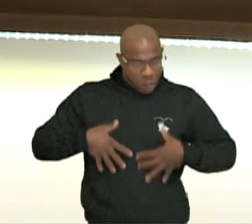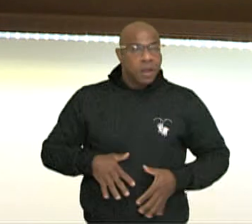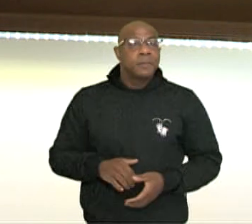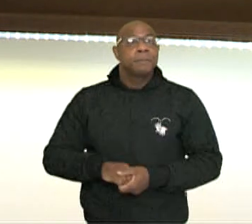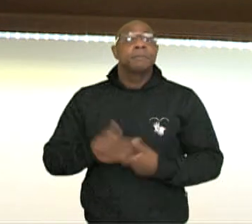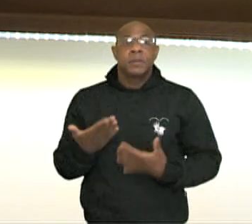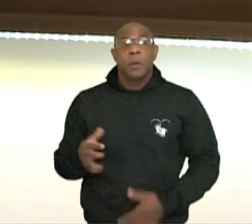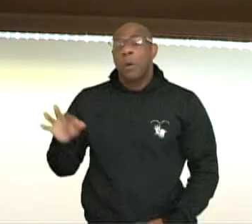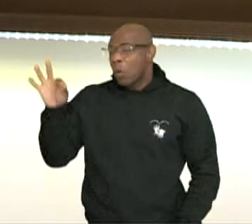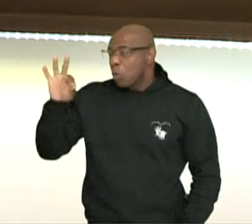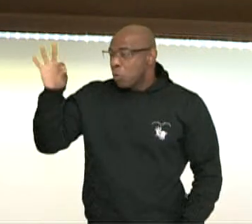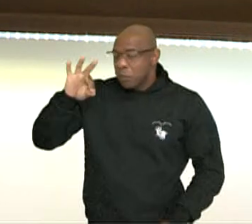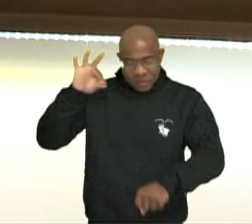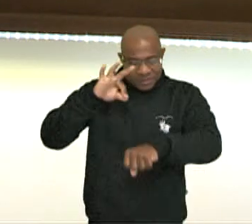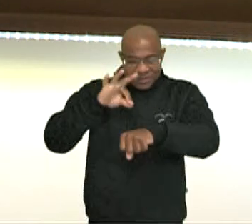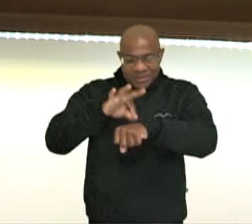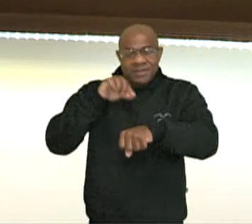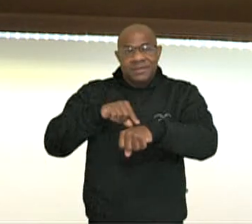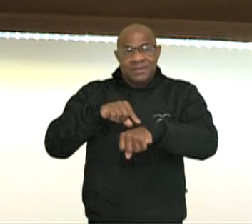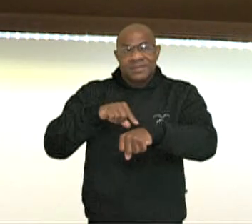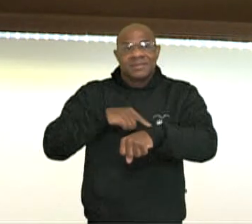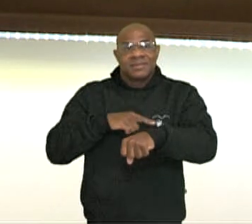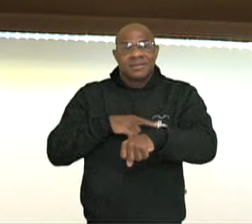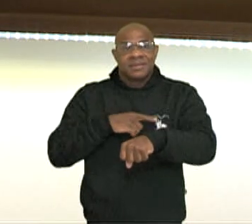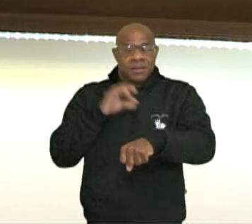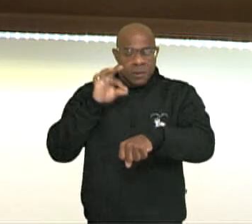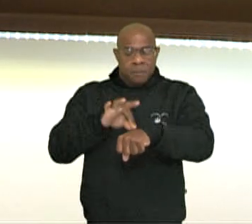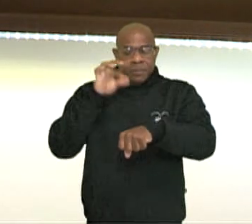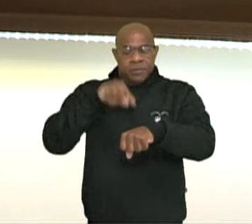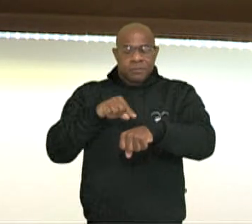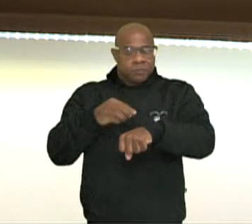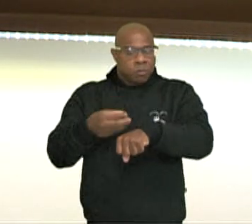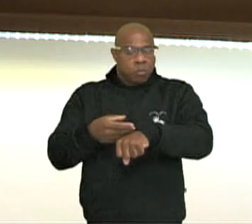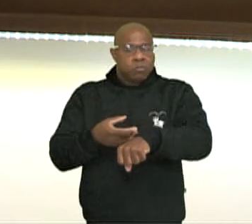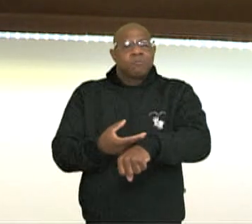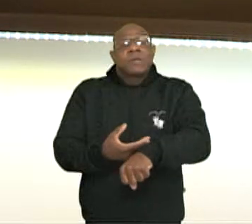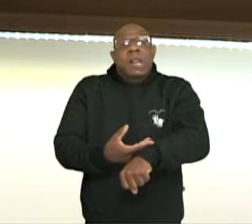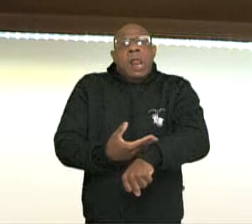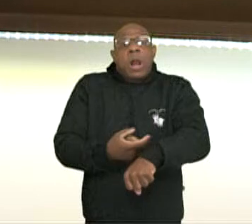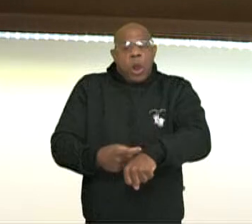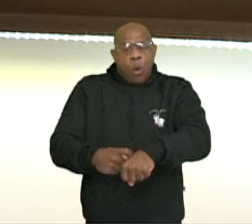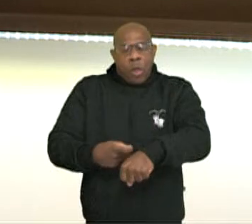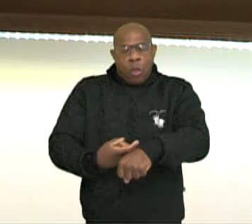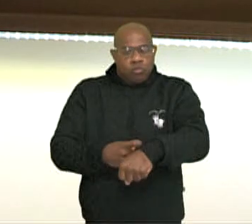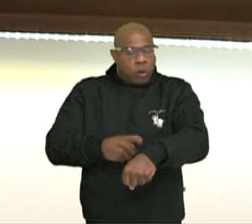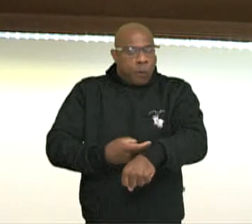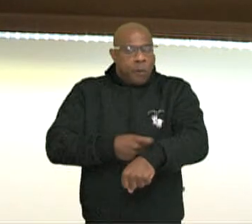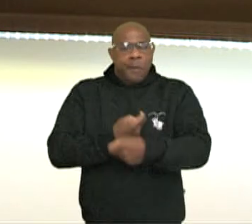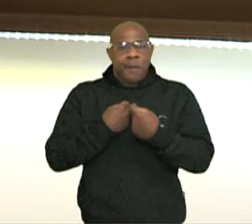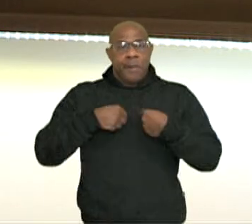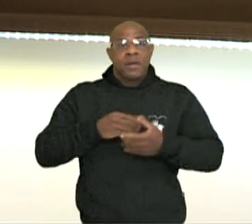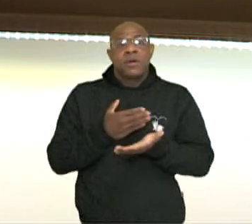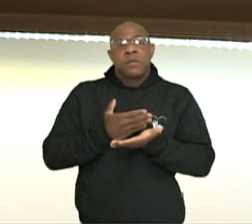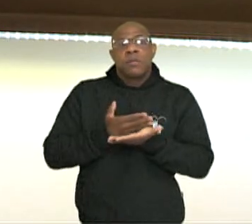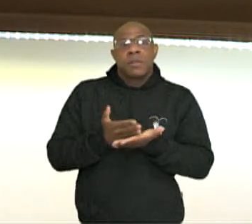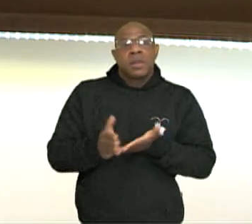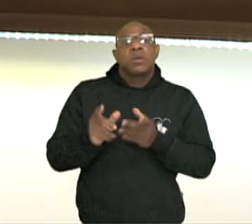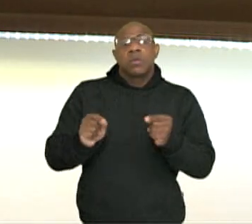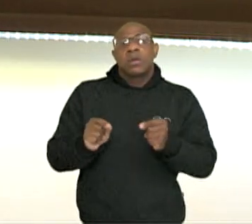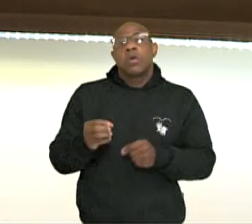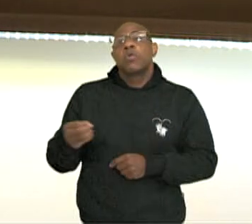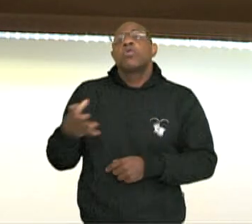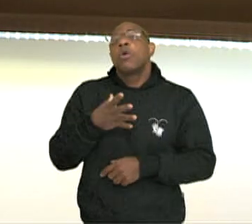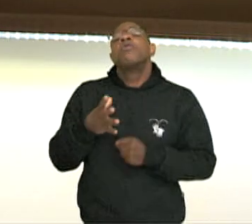mosquito, então, contamina ao picar as pessoas infectadas, iniciando um novo ciclo de